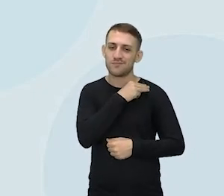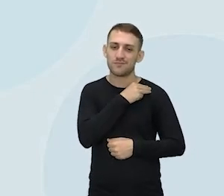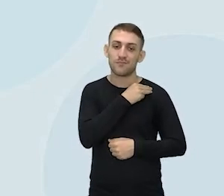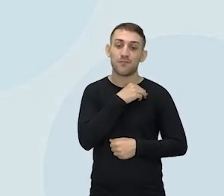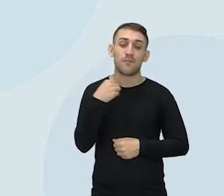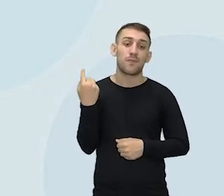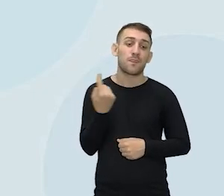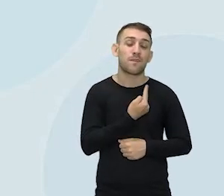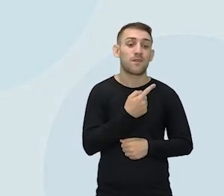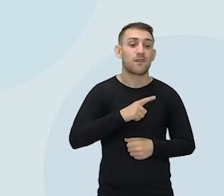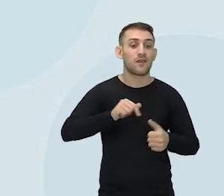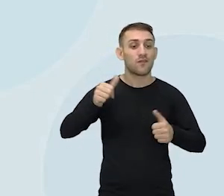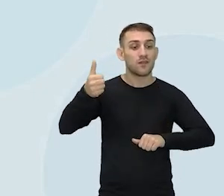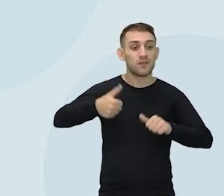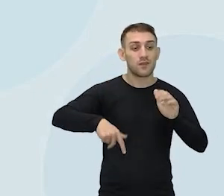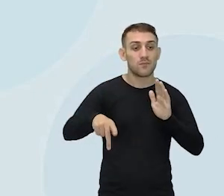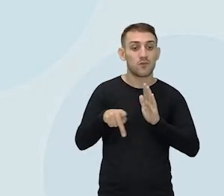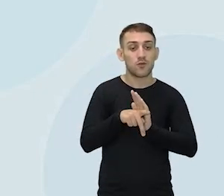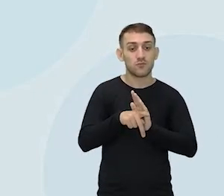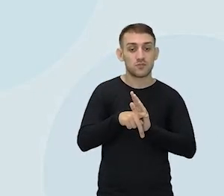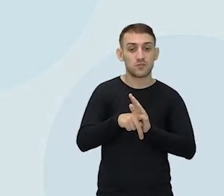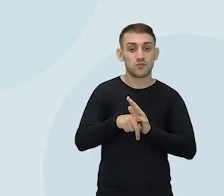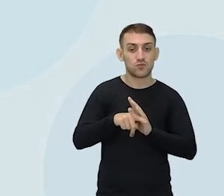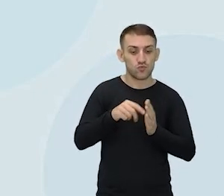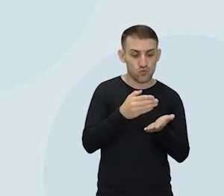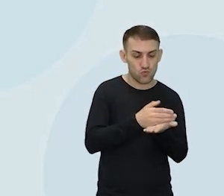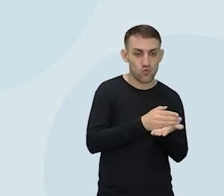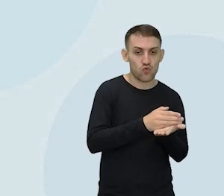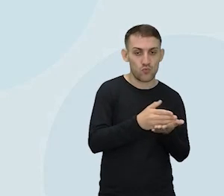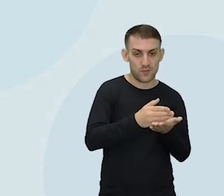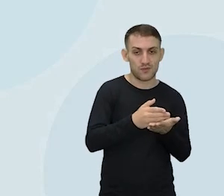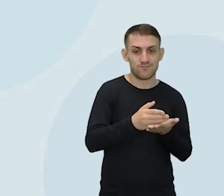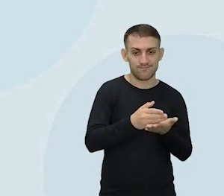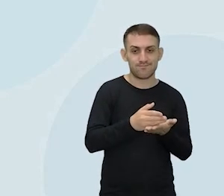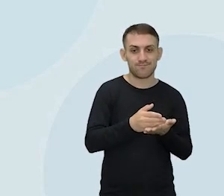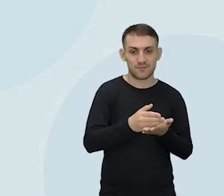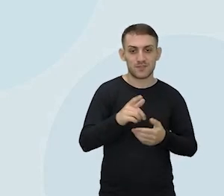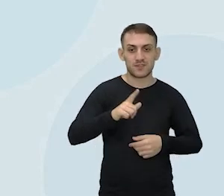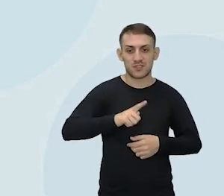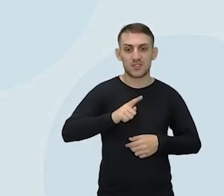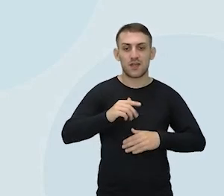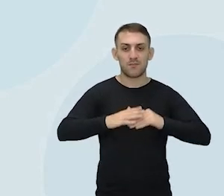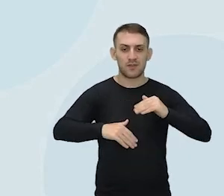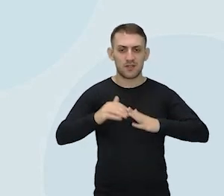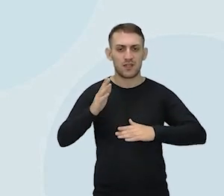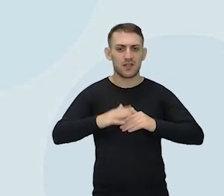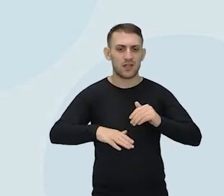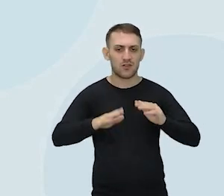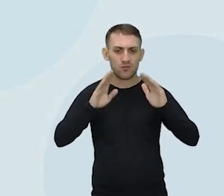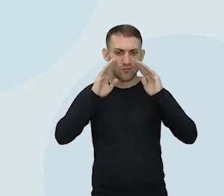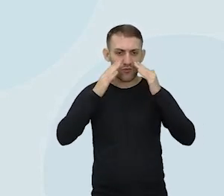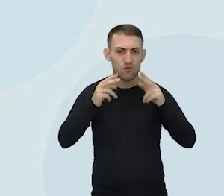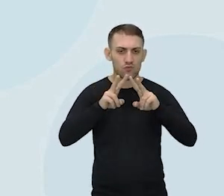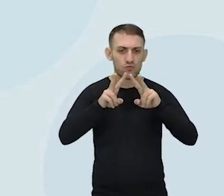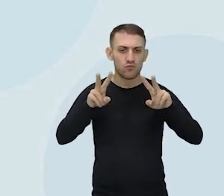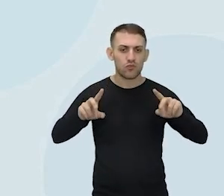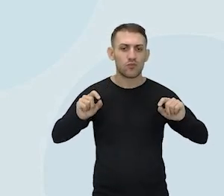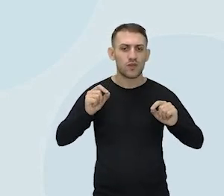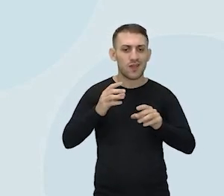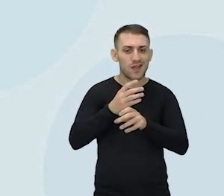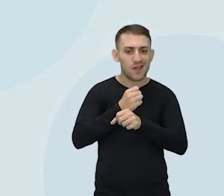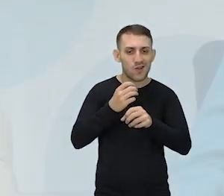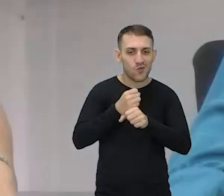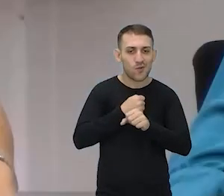nós temos a avaliação diagnóstica de entrada, onde essa habilidade diz respeito ao cálculo, né,